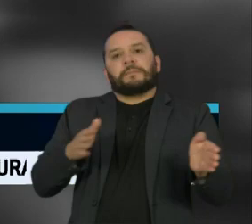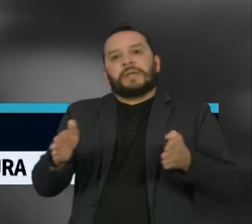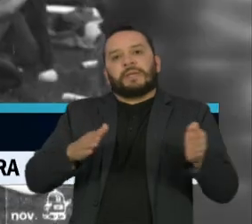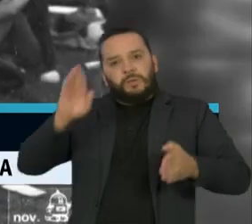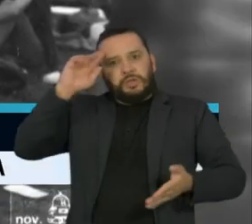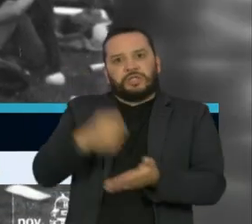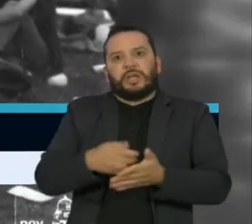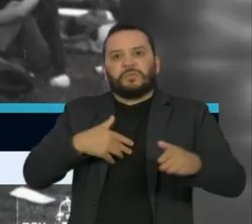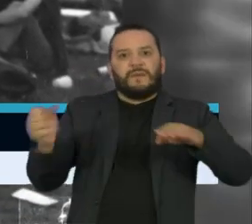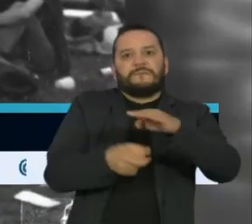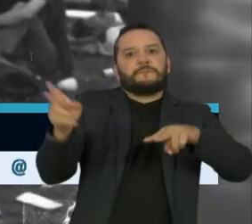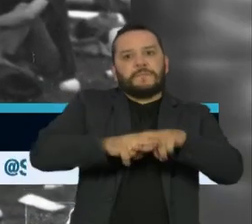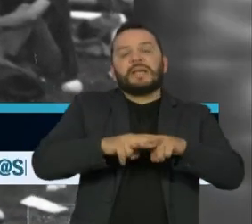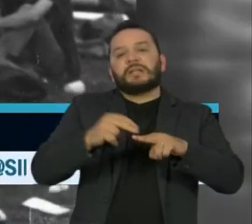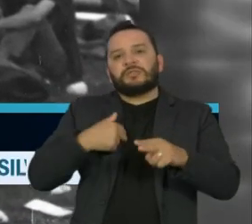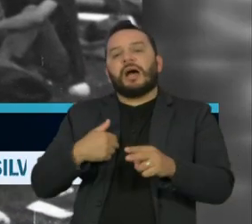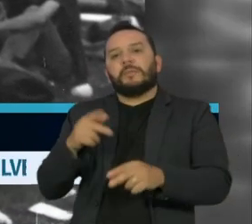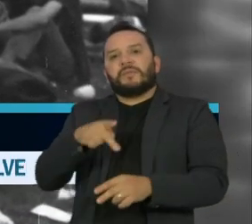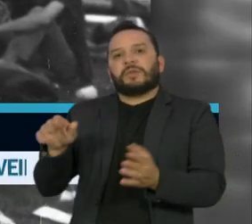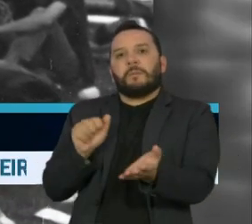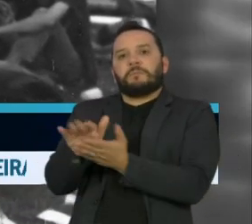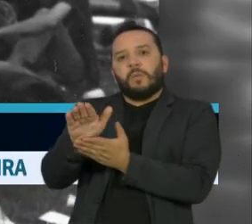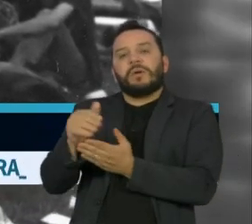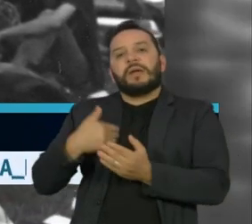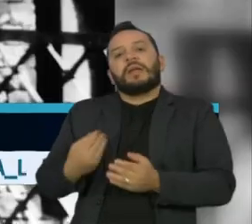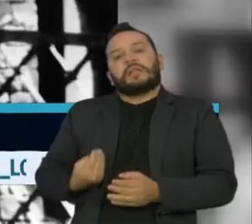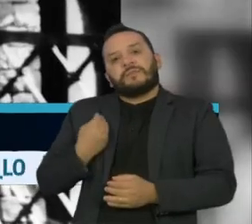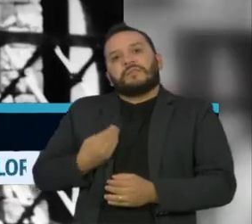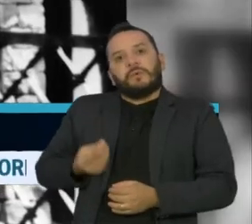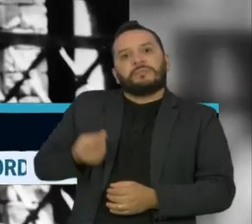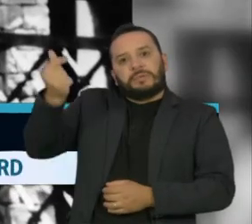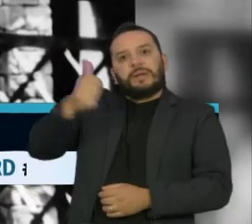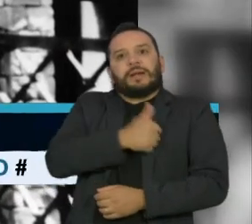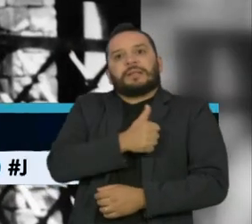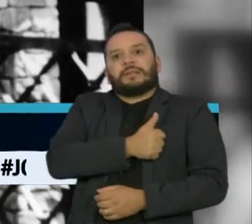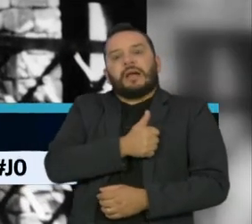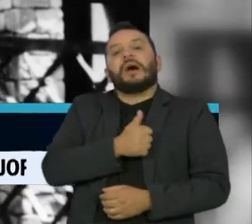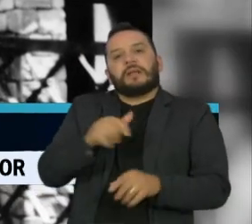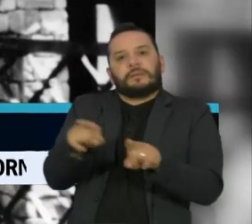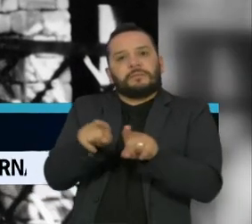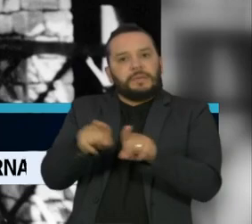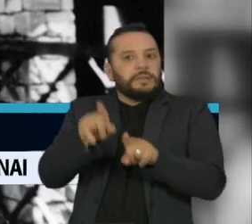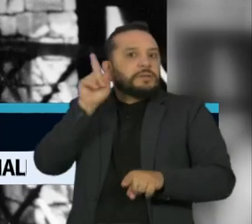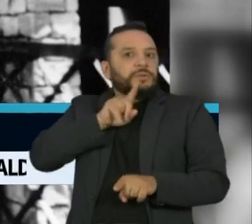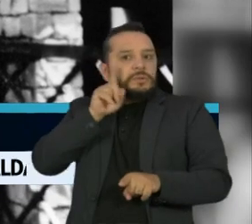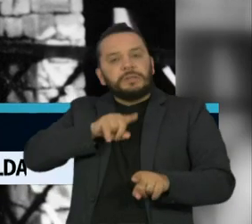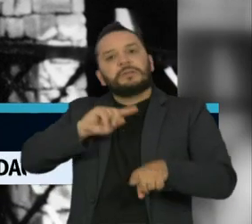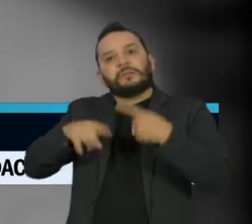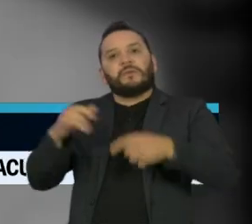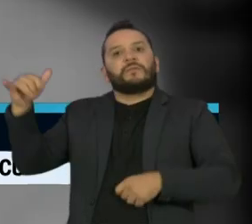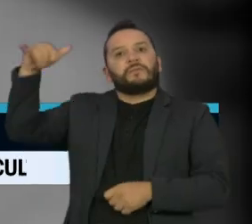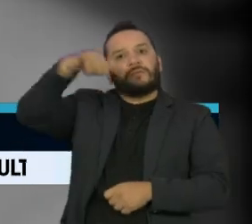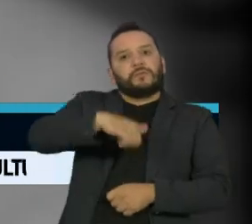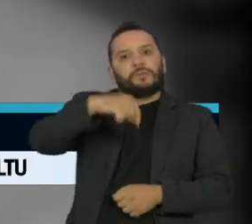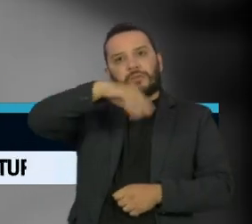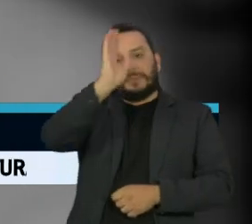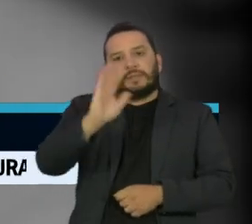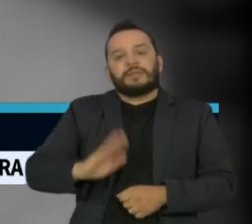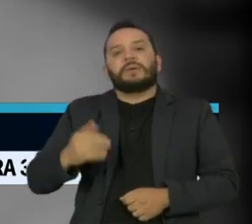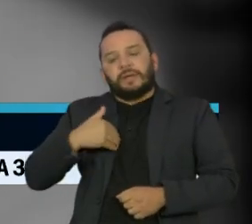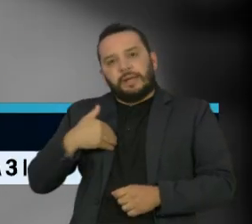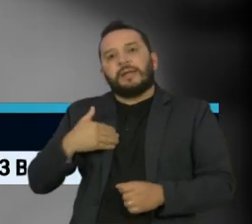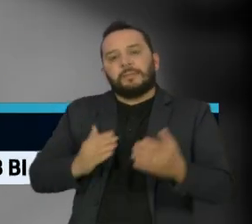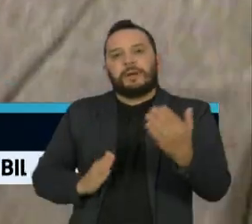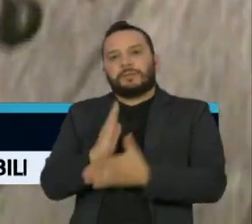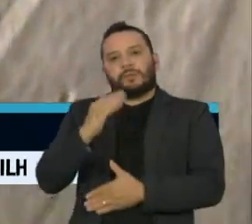militar perdeu o cargo de professor e viveu exilado no canadá e nos estados unidos de volta ao brasil se elegeu